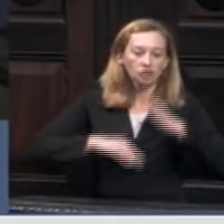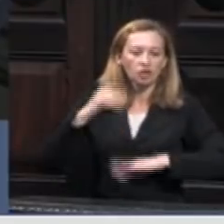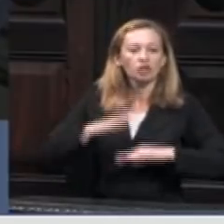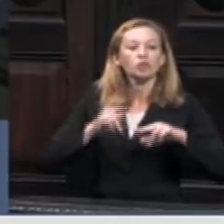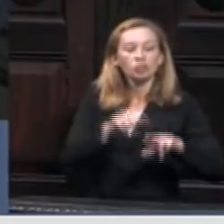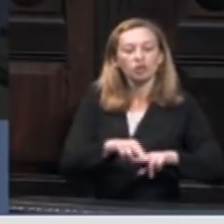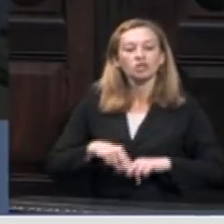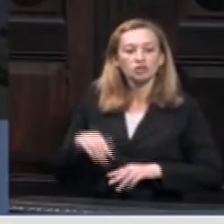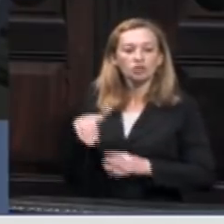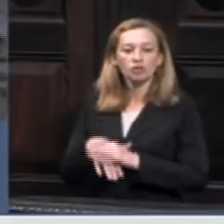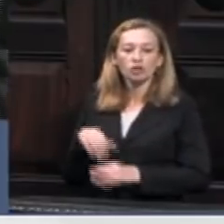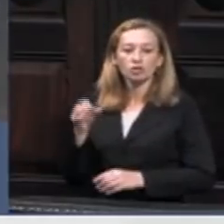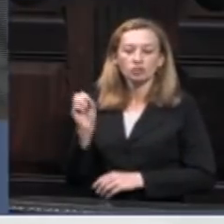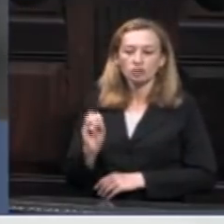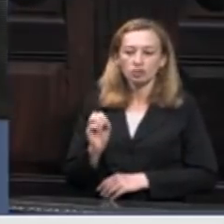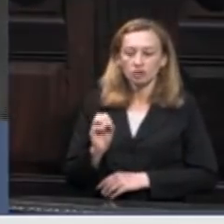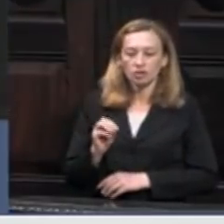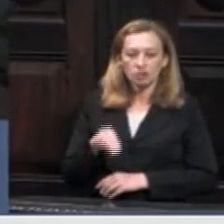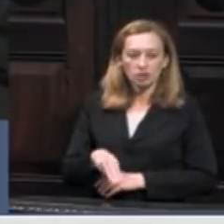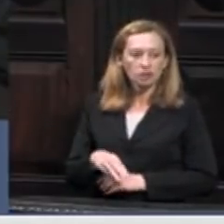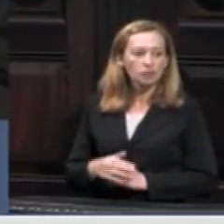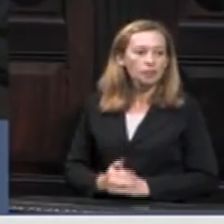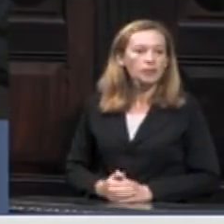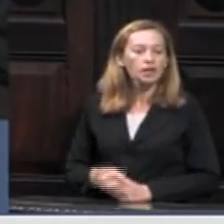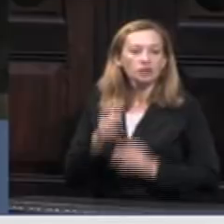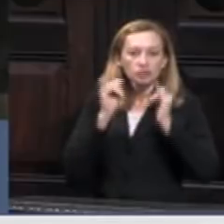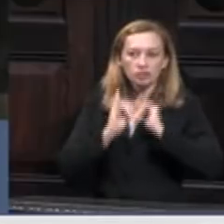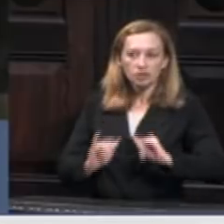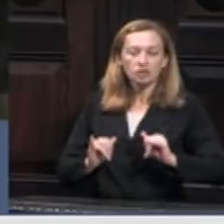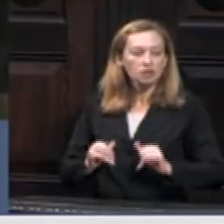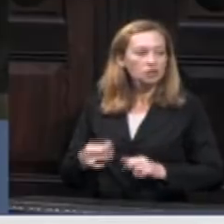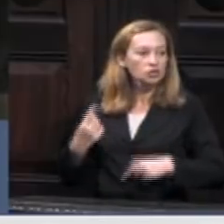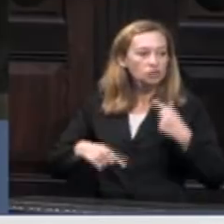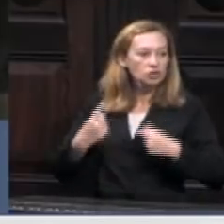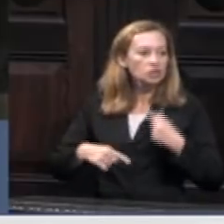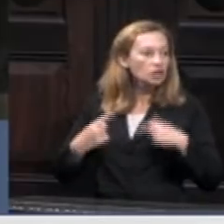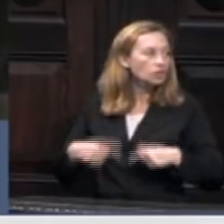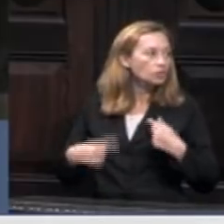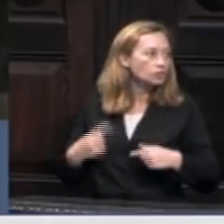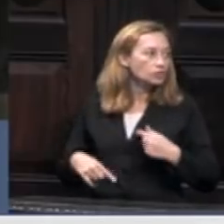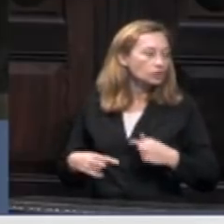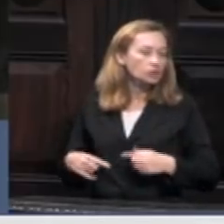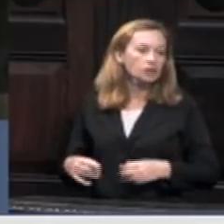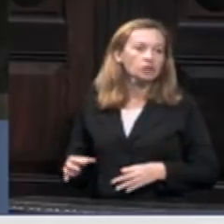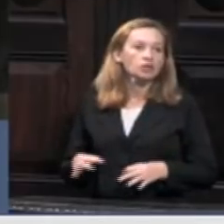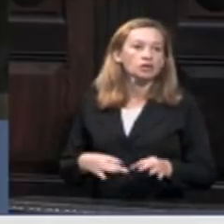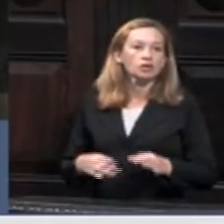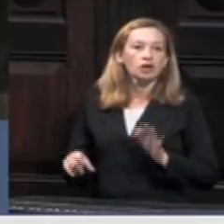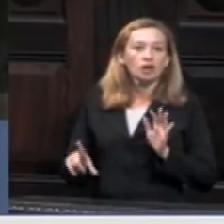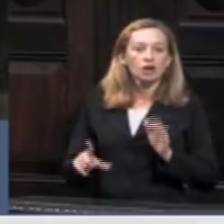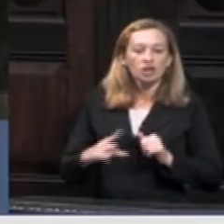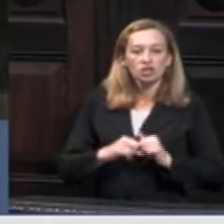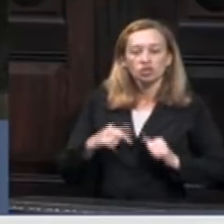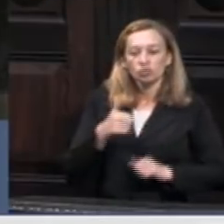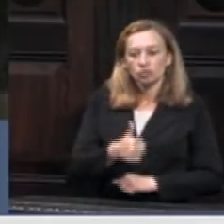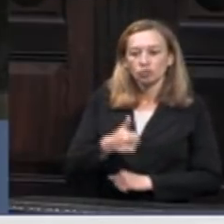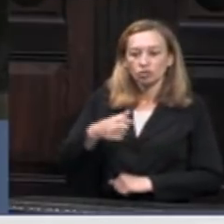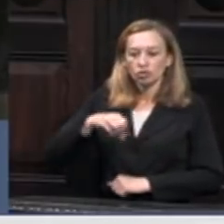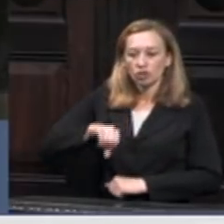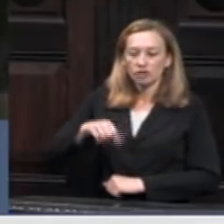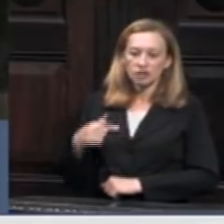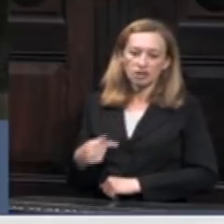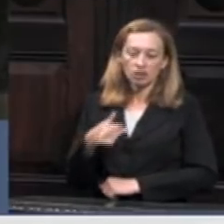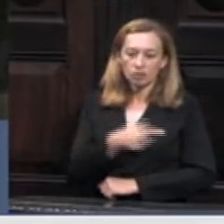foi favorável. Muito obrigado. Anuncio em regime de prioridade a discussão única sujeita a disposições especiais de acordo com os artigos 197 a 201 do